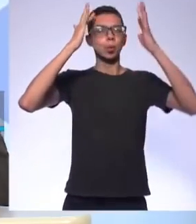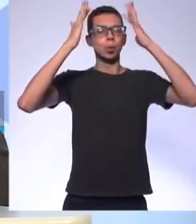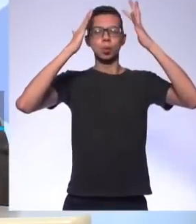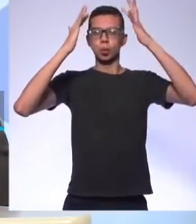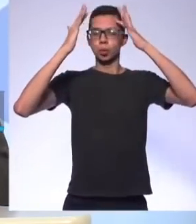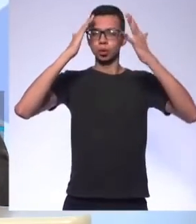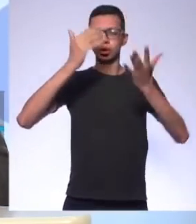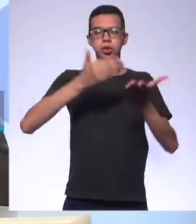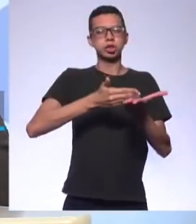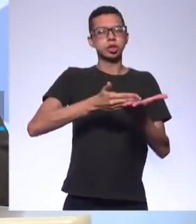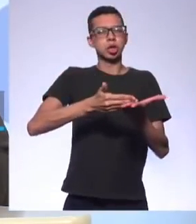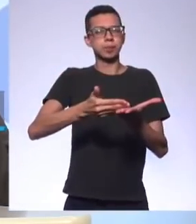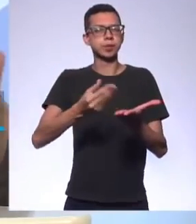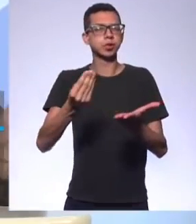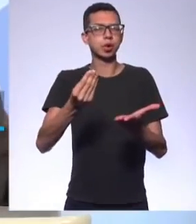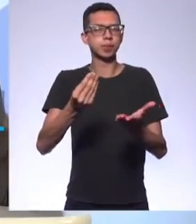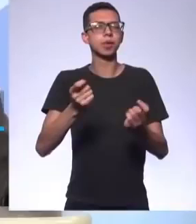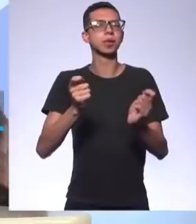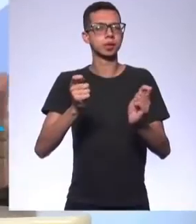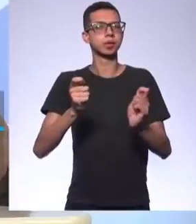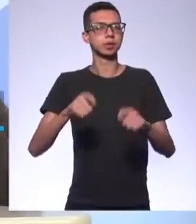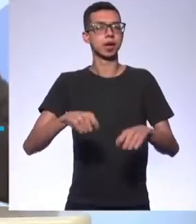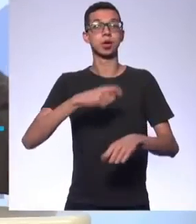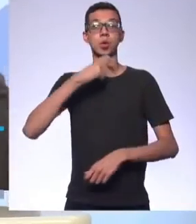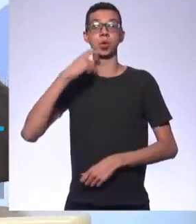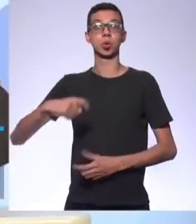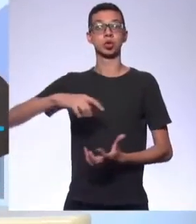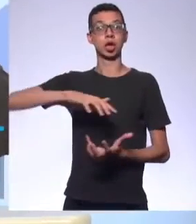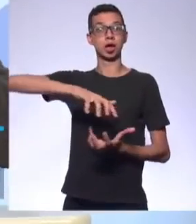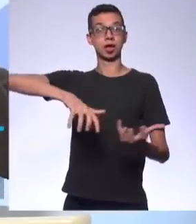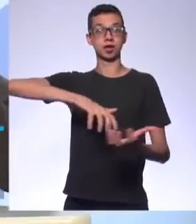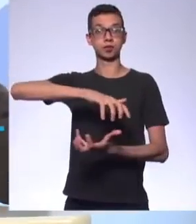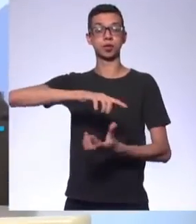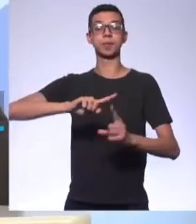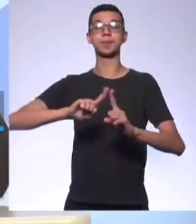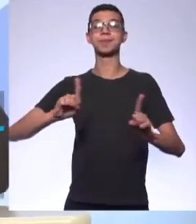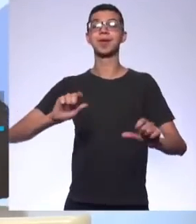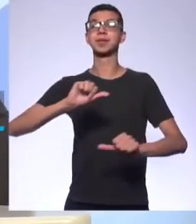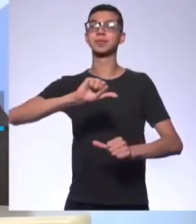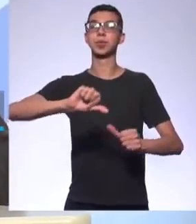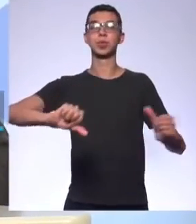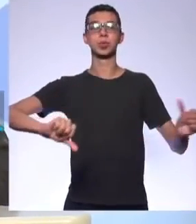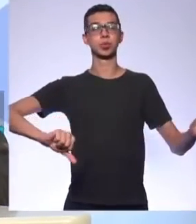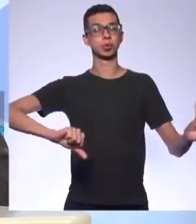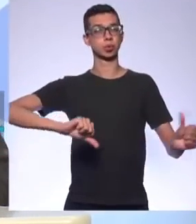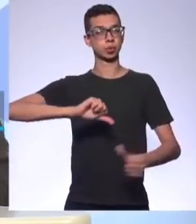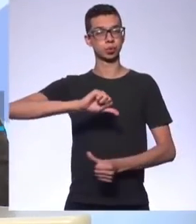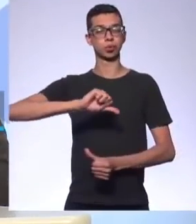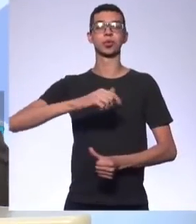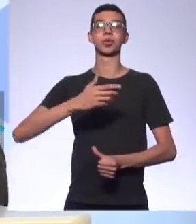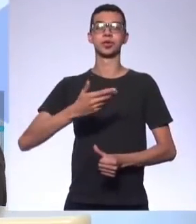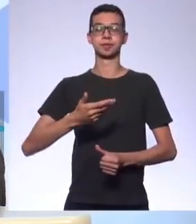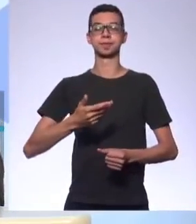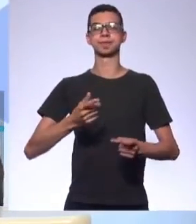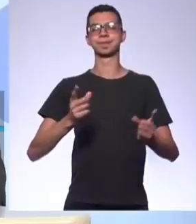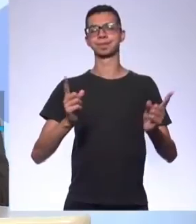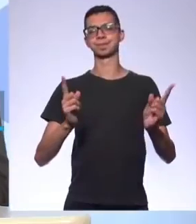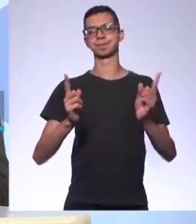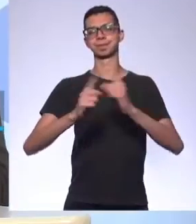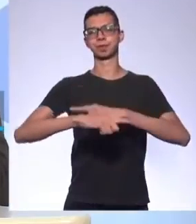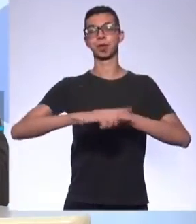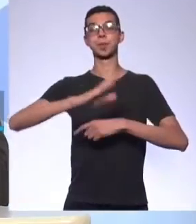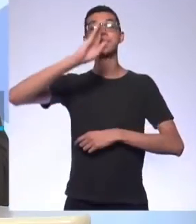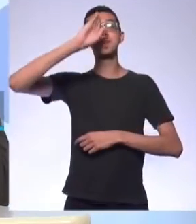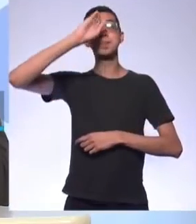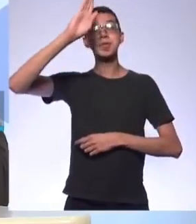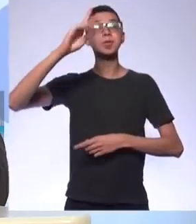torna possível aí com a Revolução Russa, mas que vai tomar outros caminhos, principalmente com o governo do Stalin.